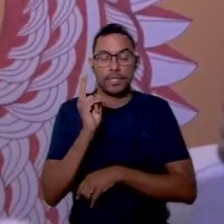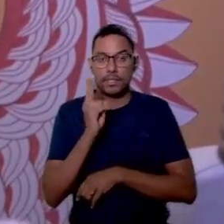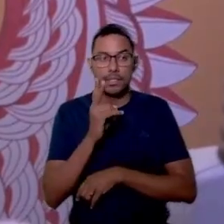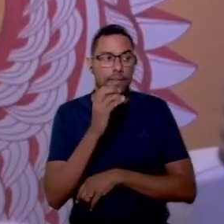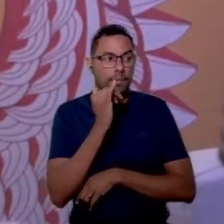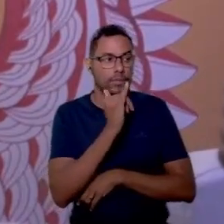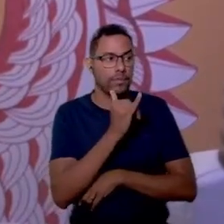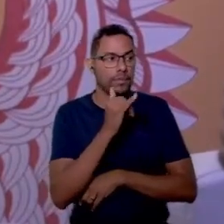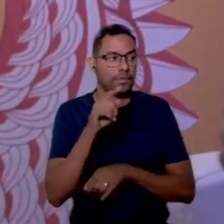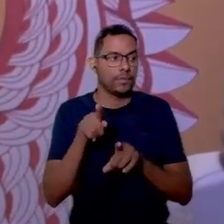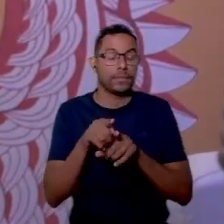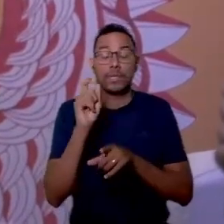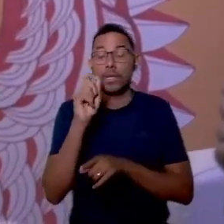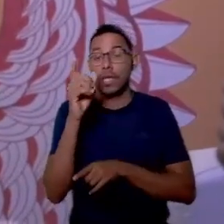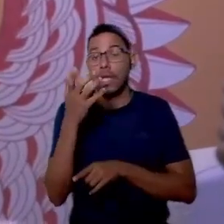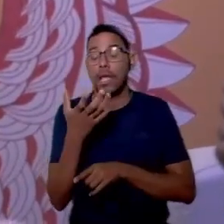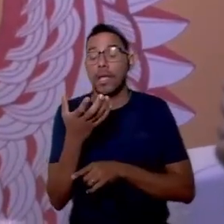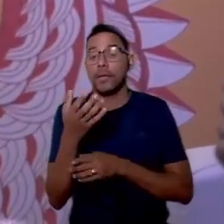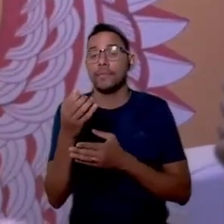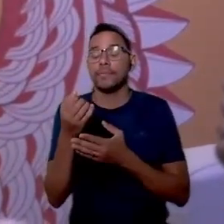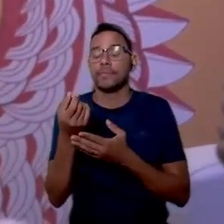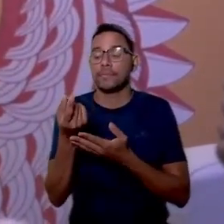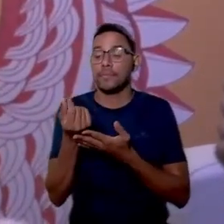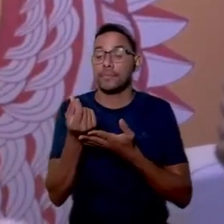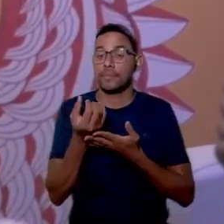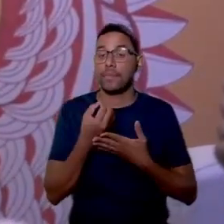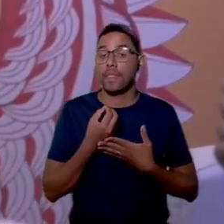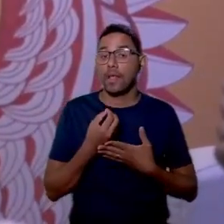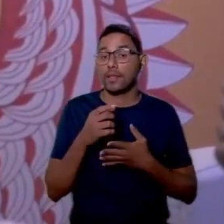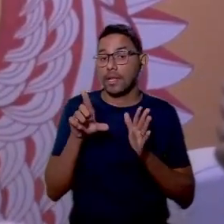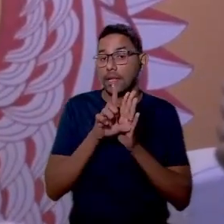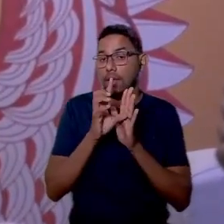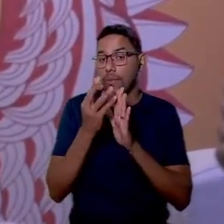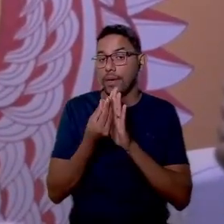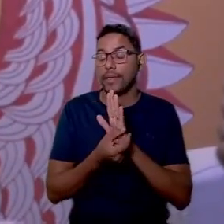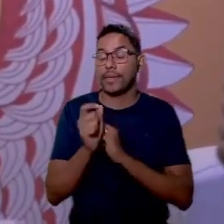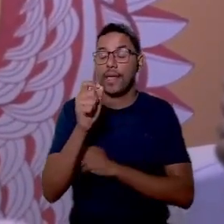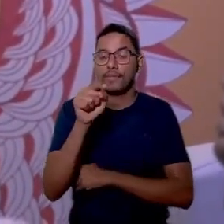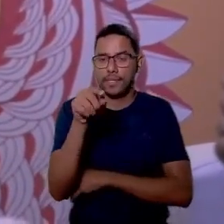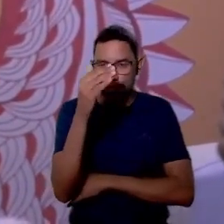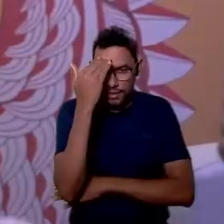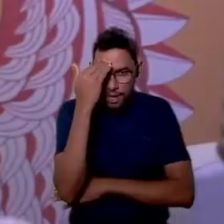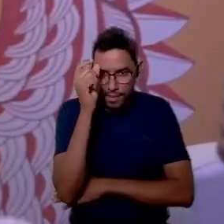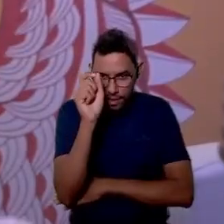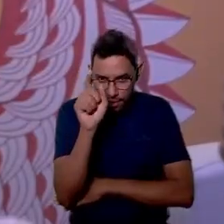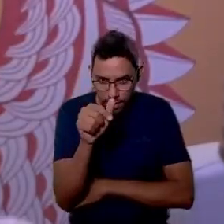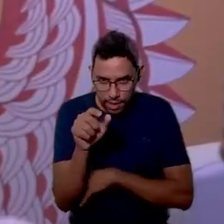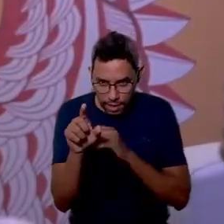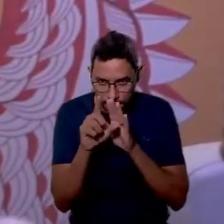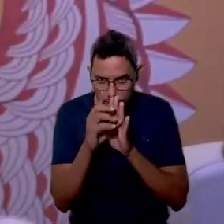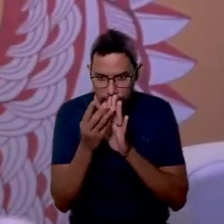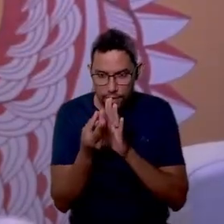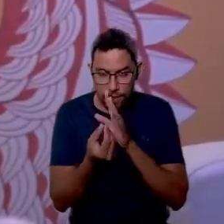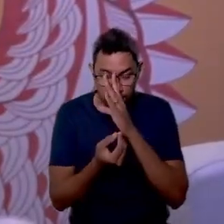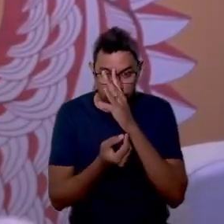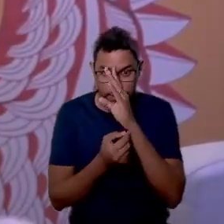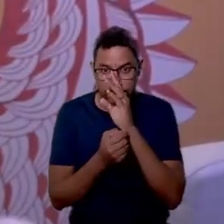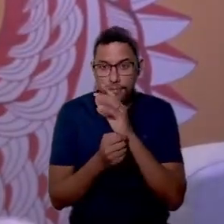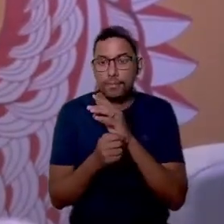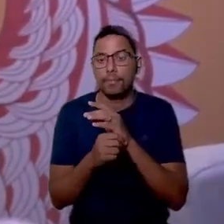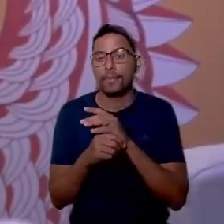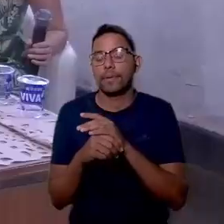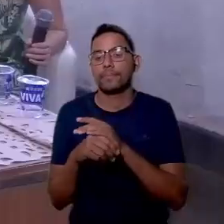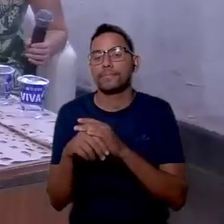assim, quem é o beneficiário da Lei Rouanet? Vocês sabem quem é o beneficiário da Lei Rouanet? Para a